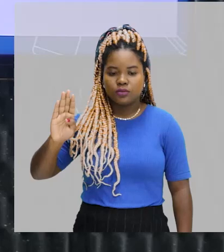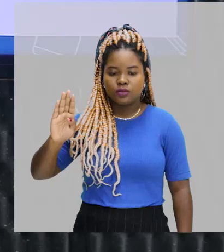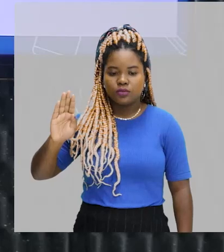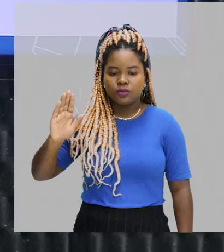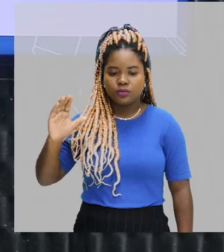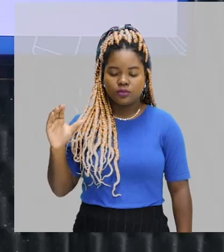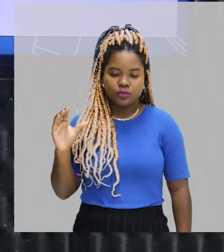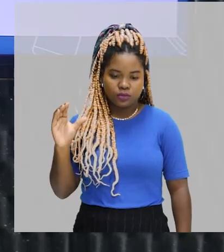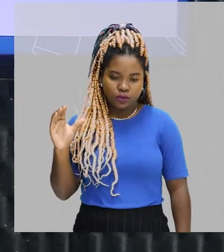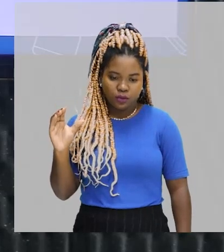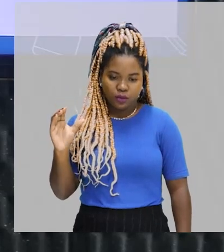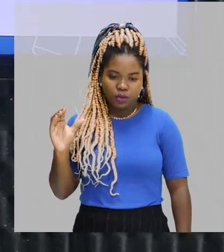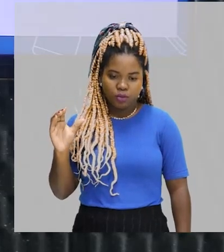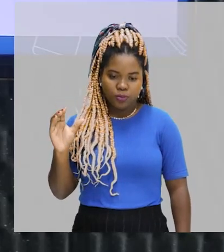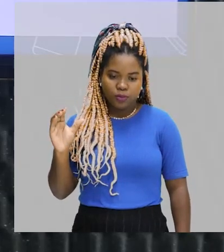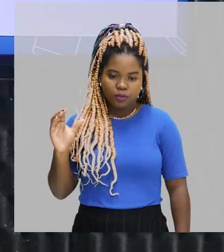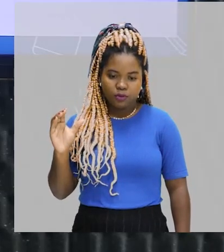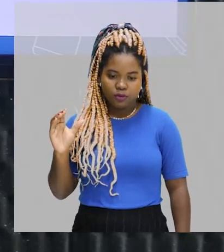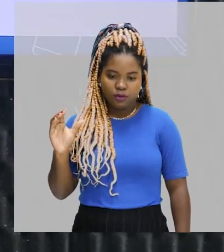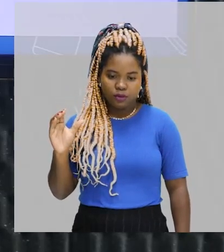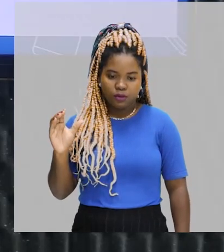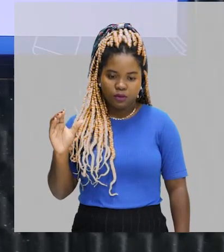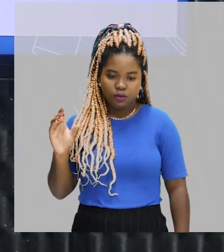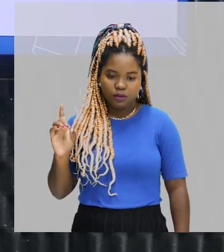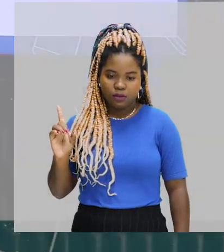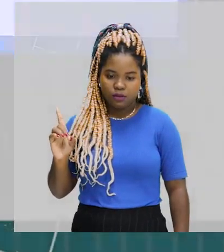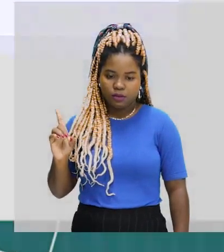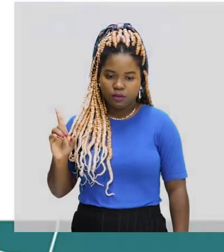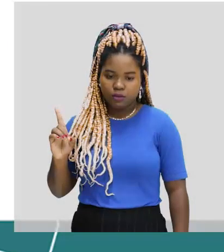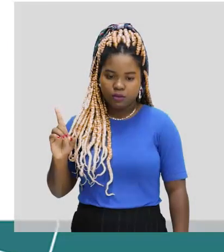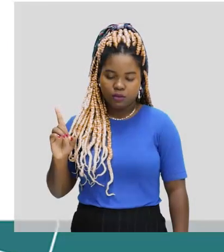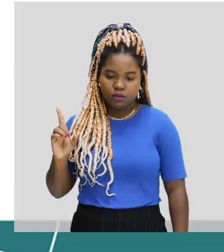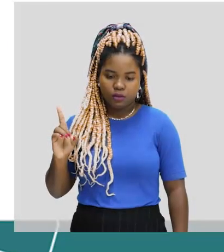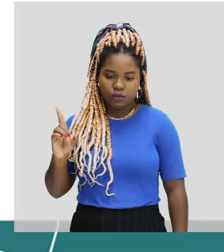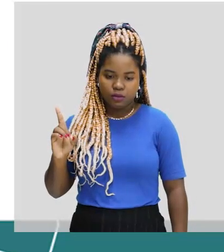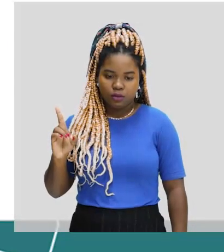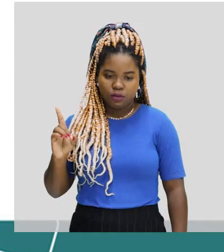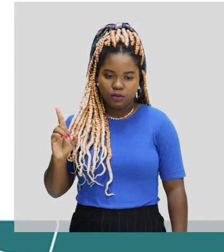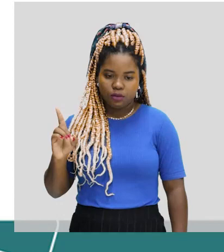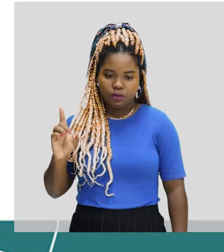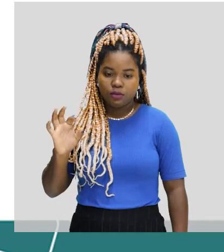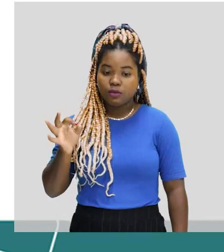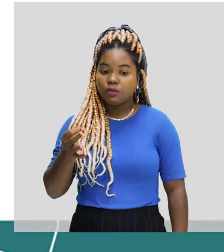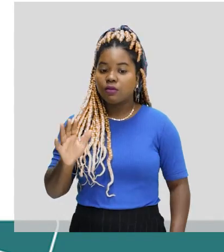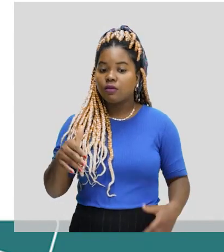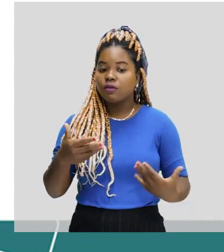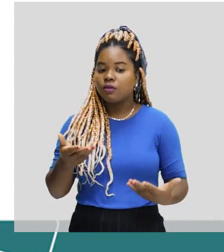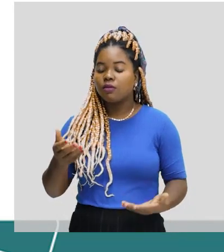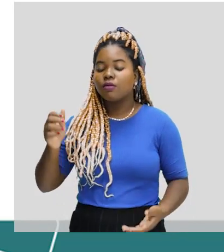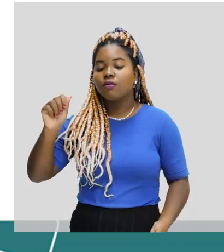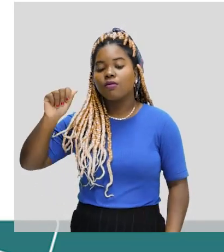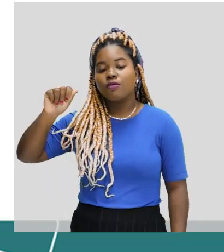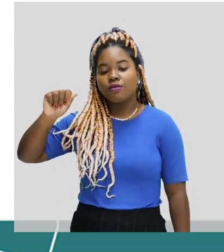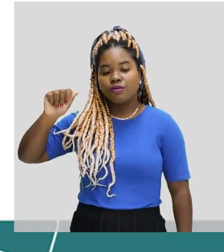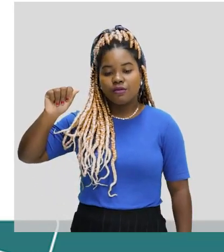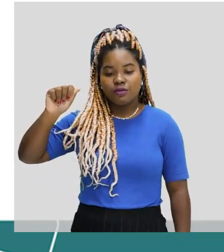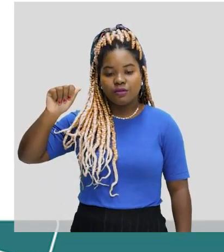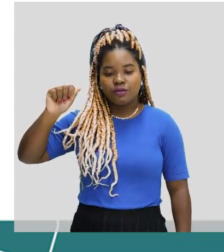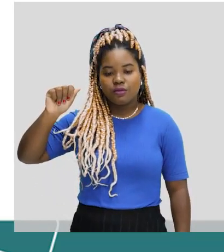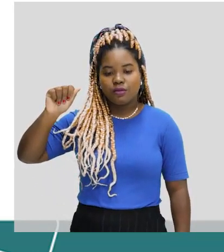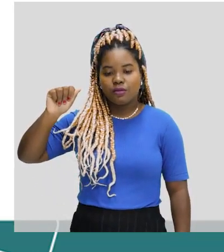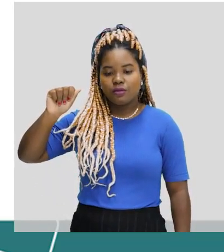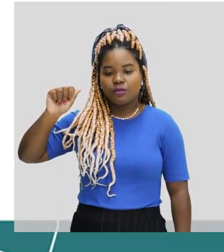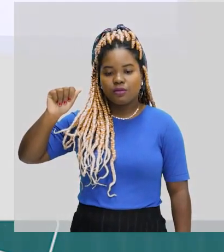comerciante proveio e dispusesse com Z, ou proveio e indispusesse com S, proveu e